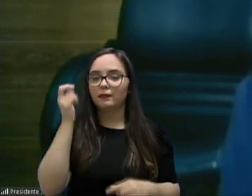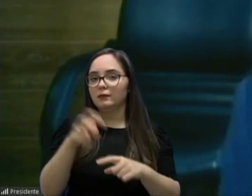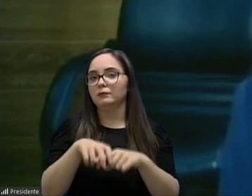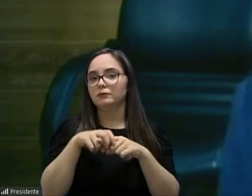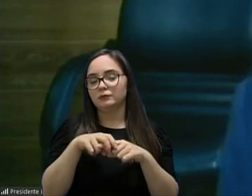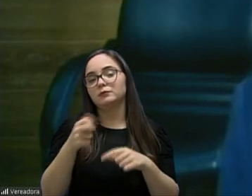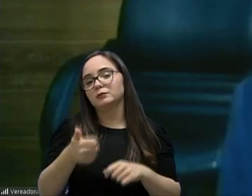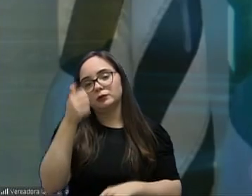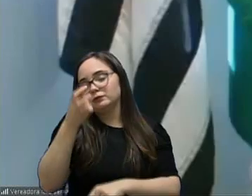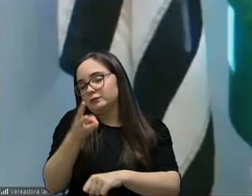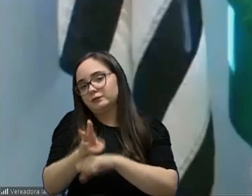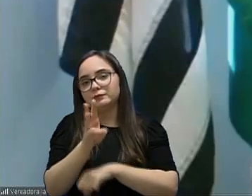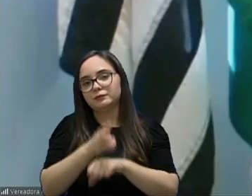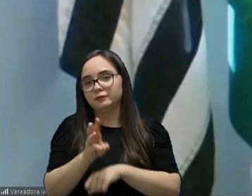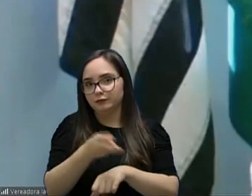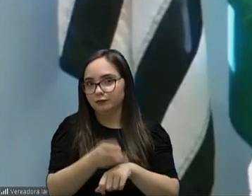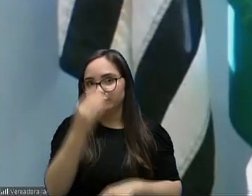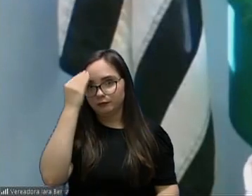isso.